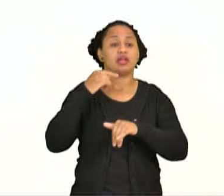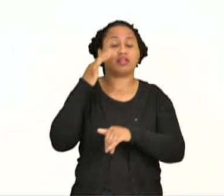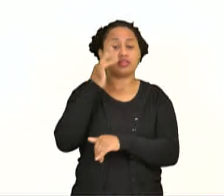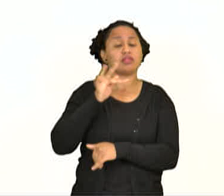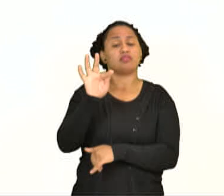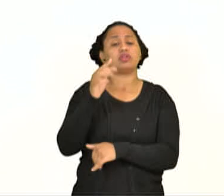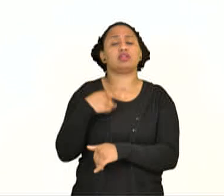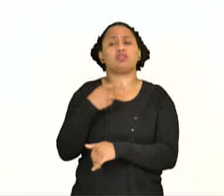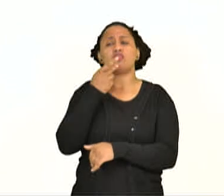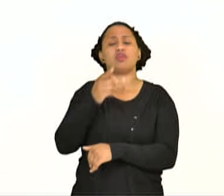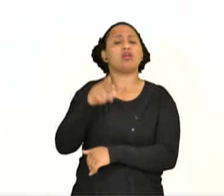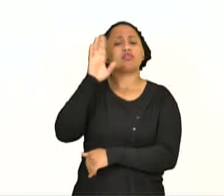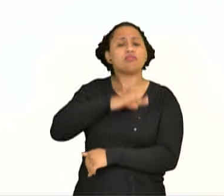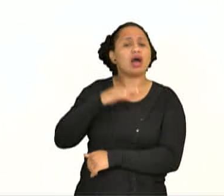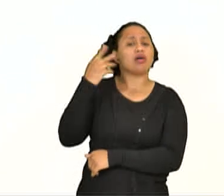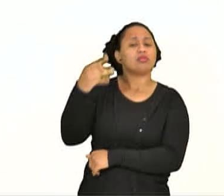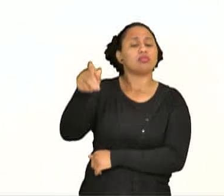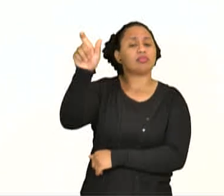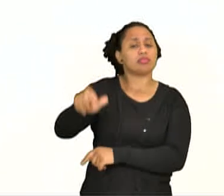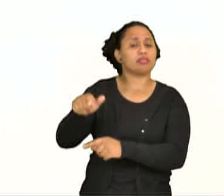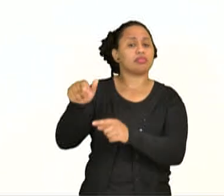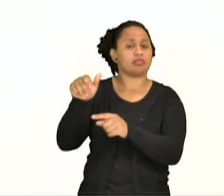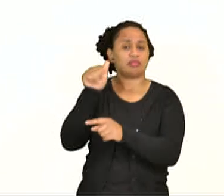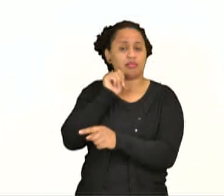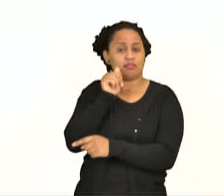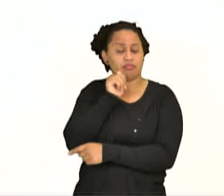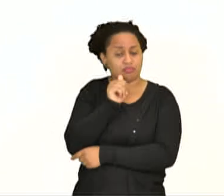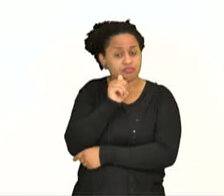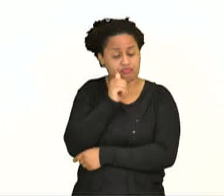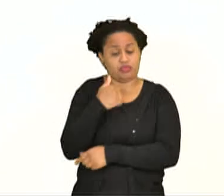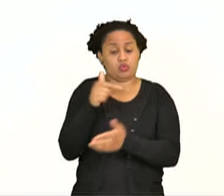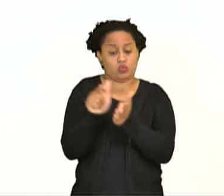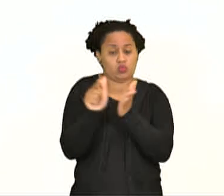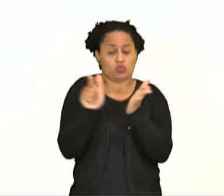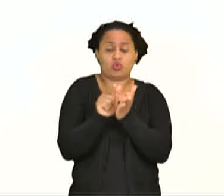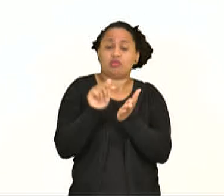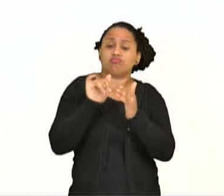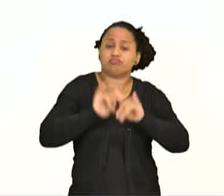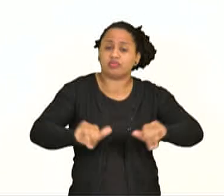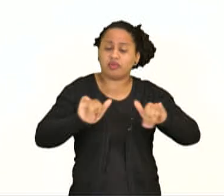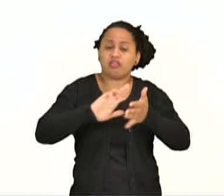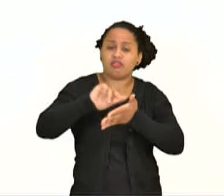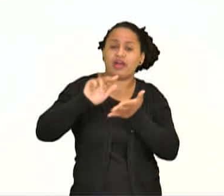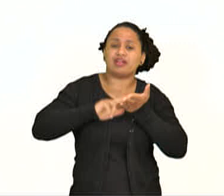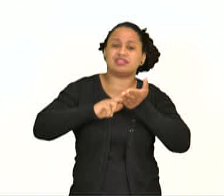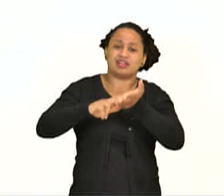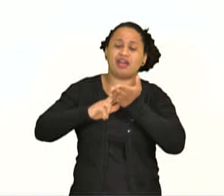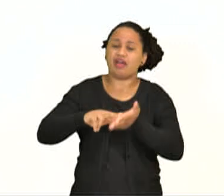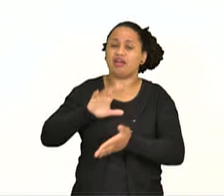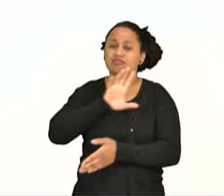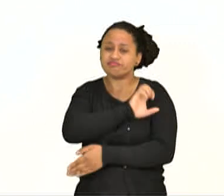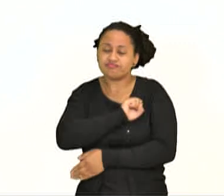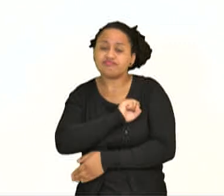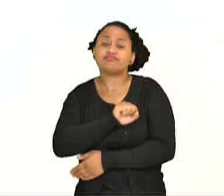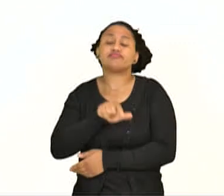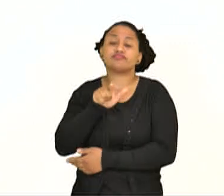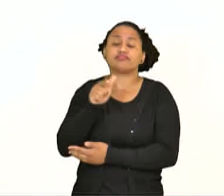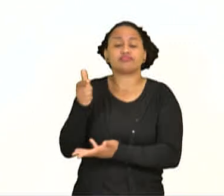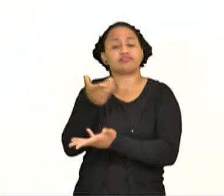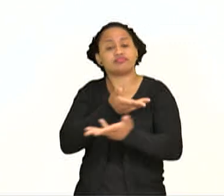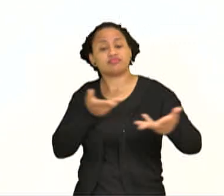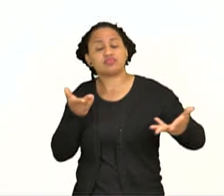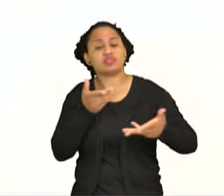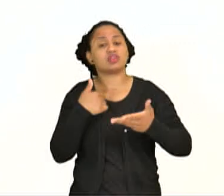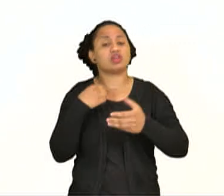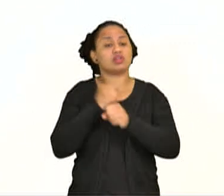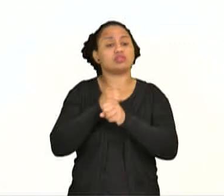campanha difamatória contra a cientista. Os jornais publicaram uma série de cartas de amor que ela havia trocado